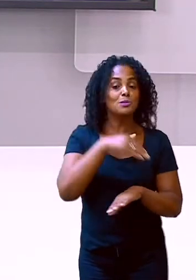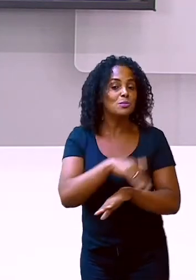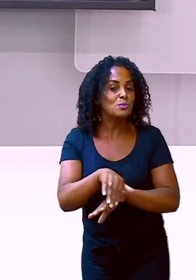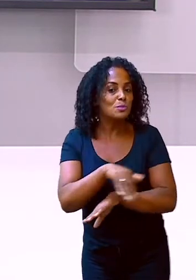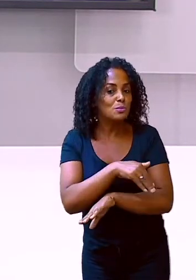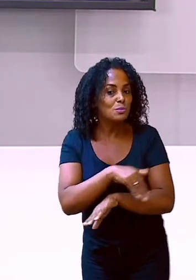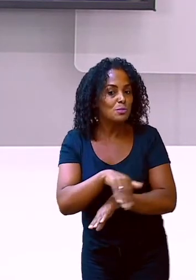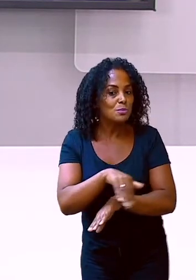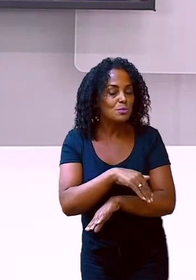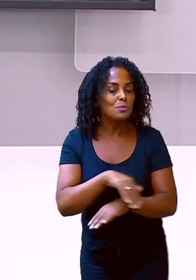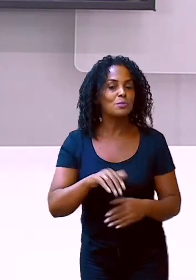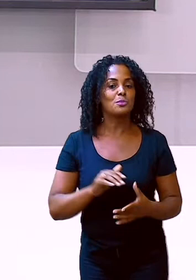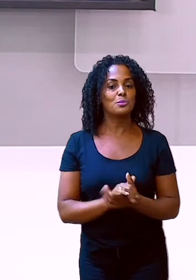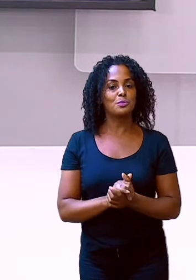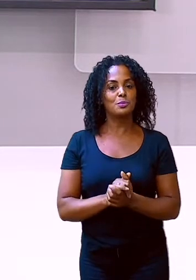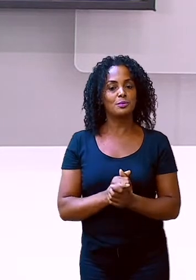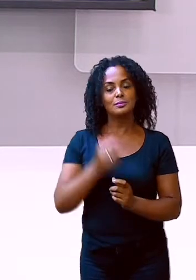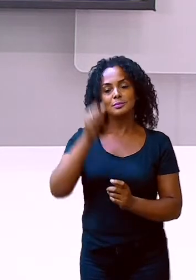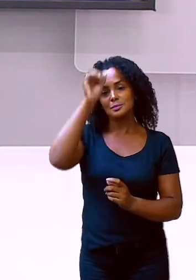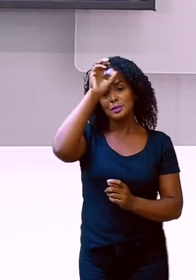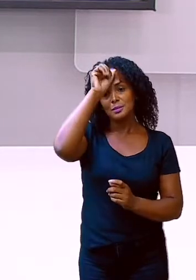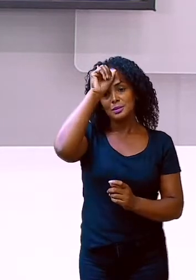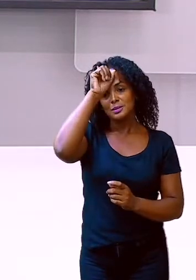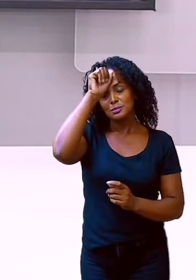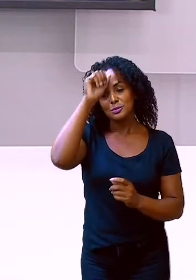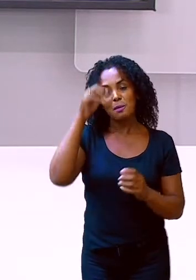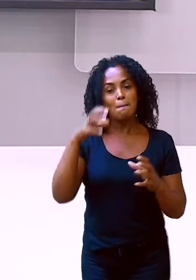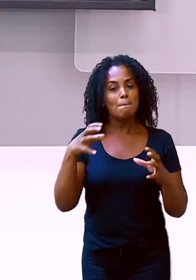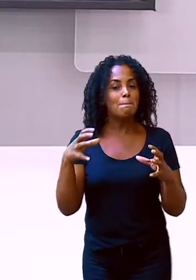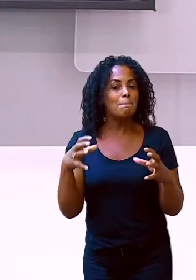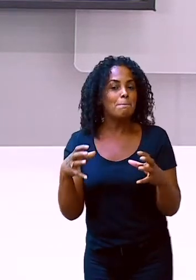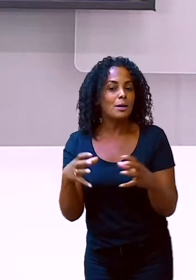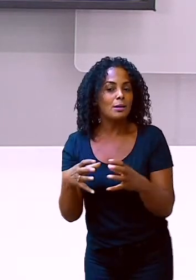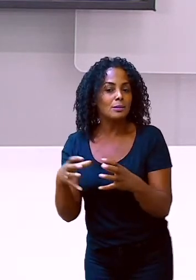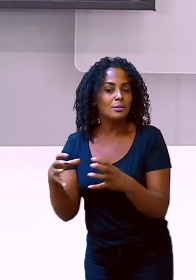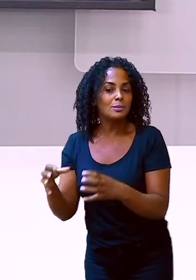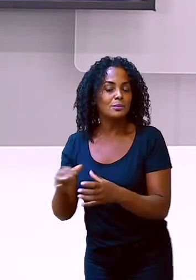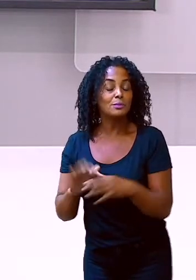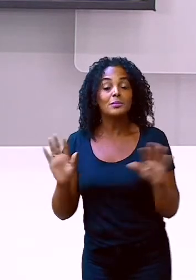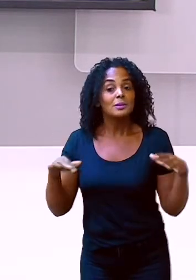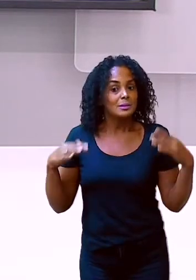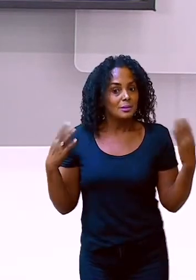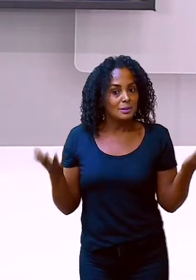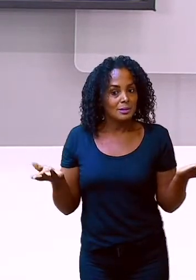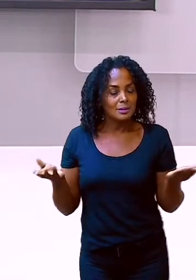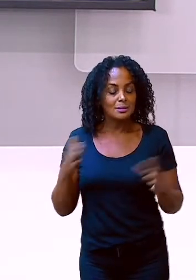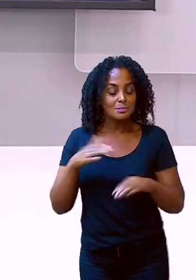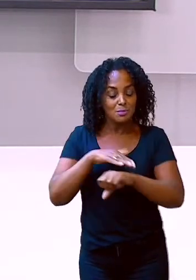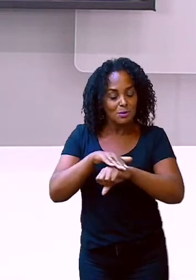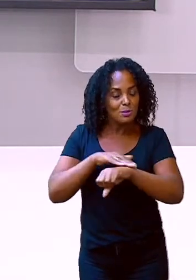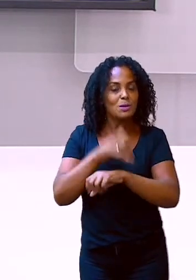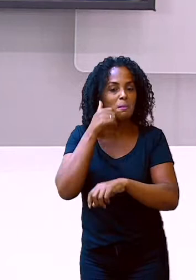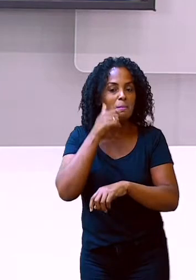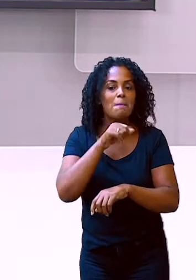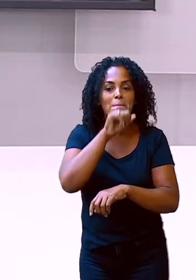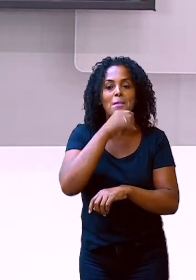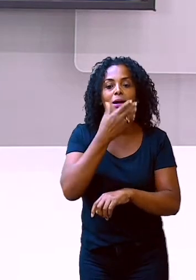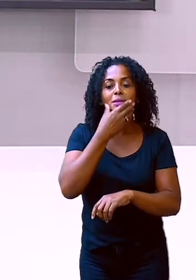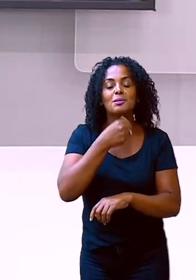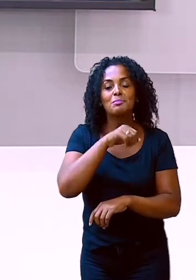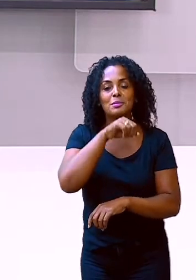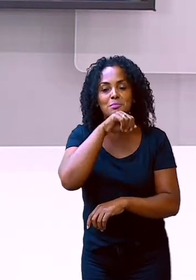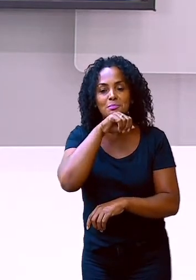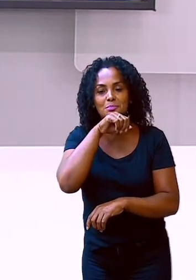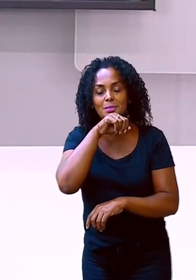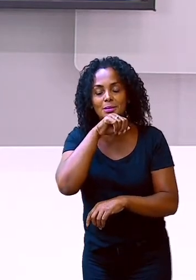rua, aprendemos sobre os nossos bairros. E aí, conversou com o papai e a mamãe? Conversou